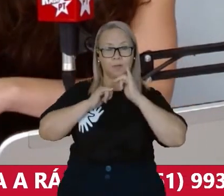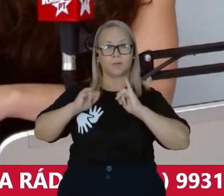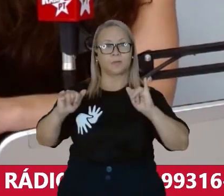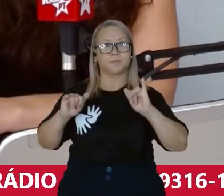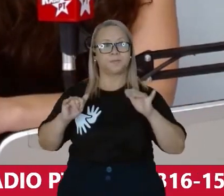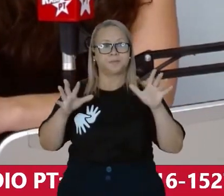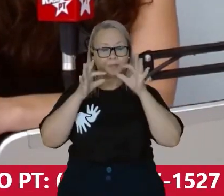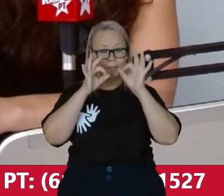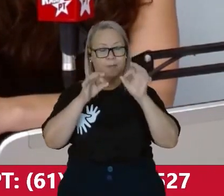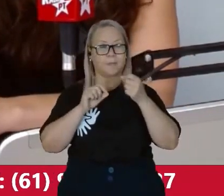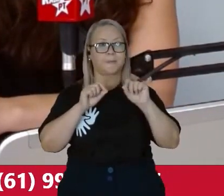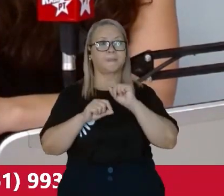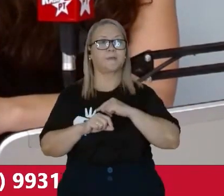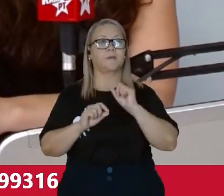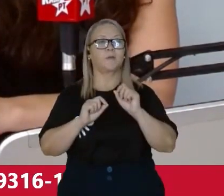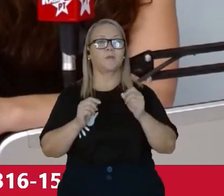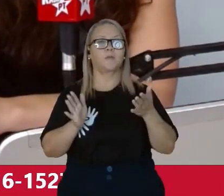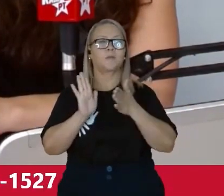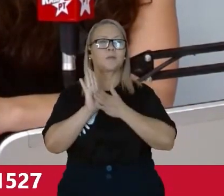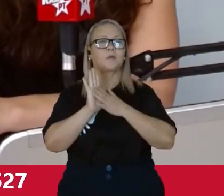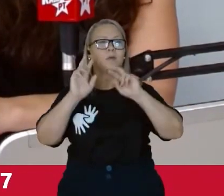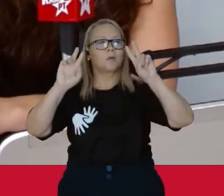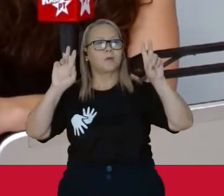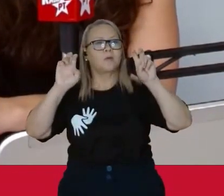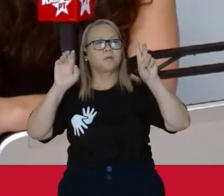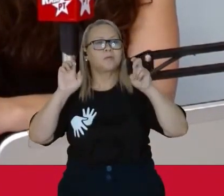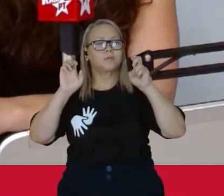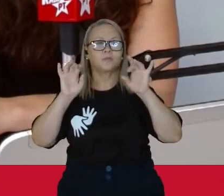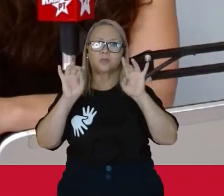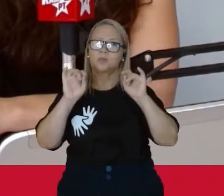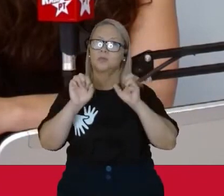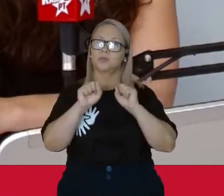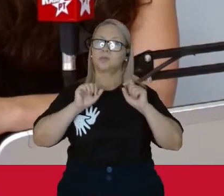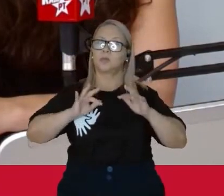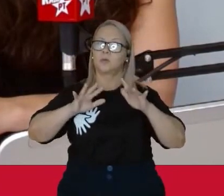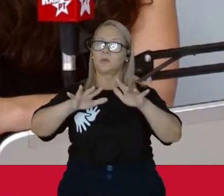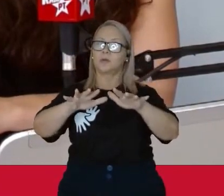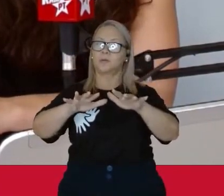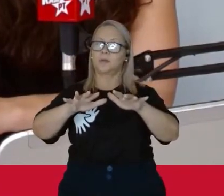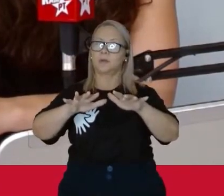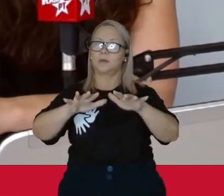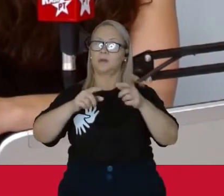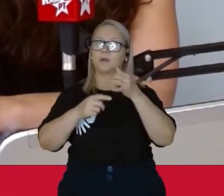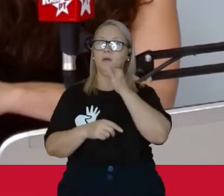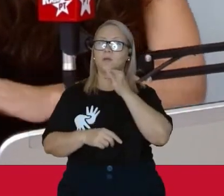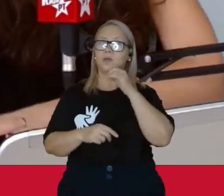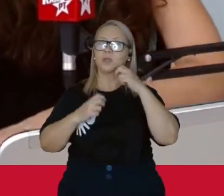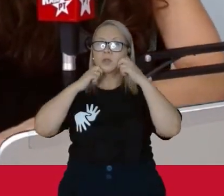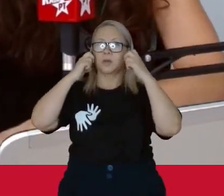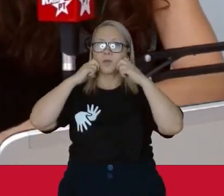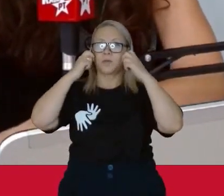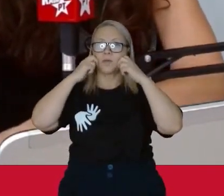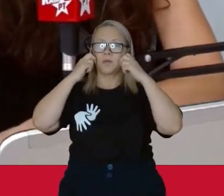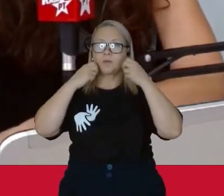ser interessante que a gente vai poder abordar outros temas que não só a pandemia, como, por exemplo, essa coisa vergonhosa que foi